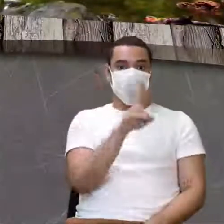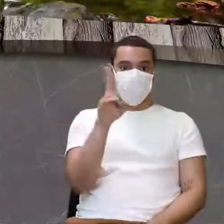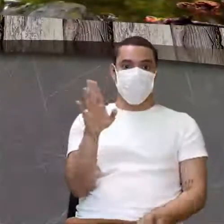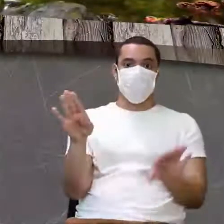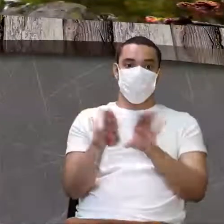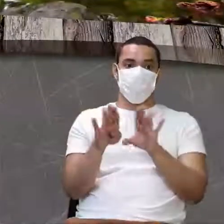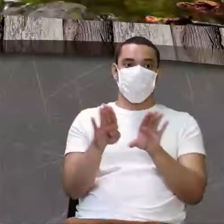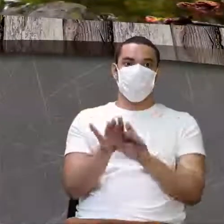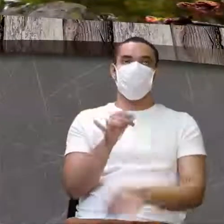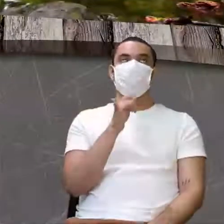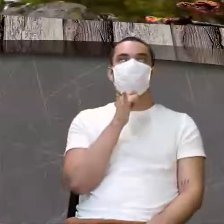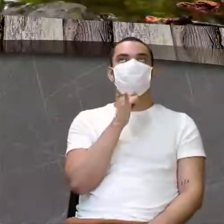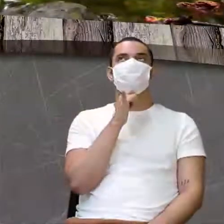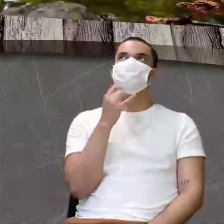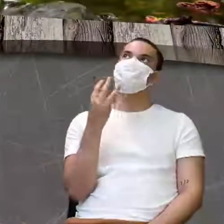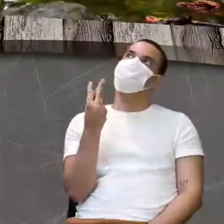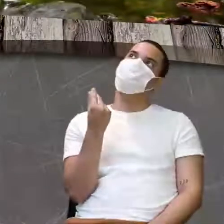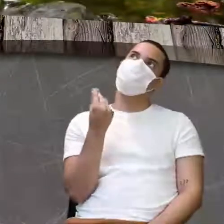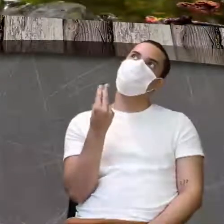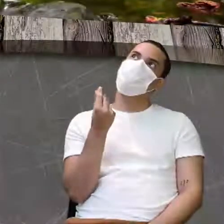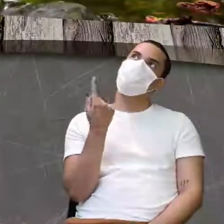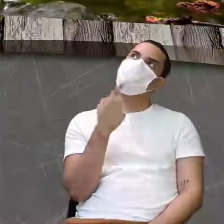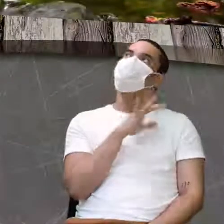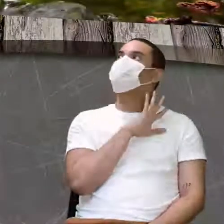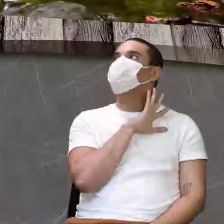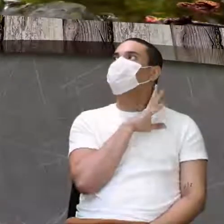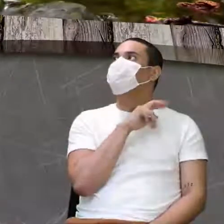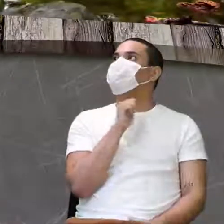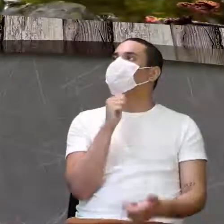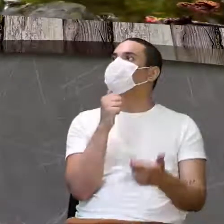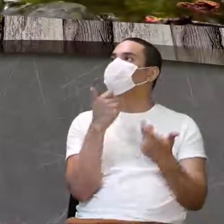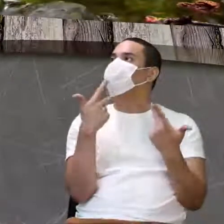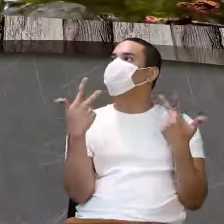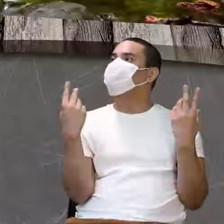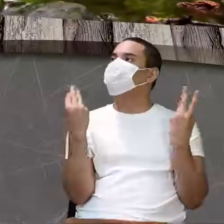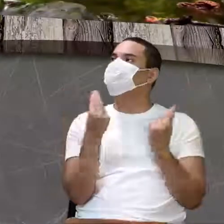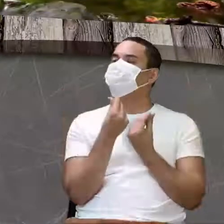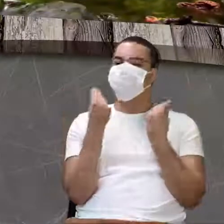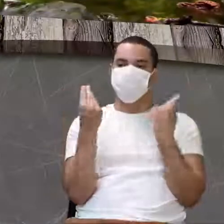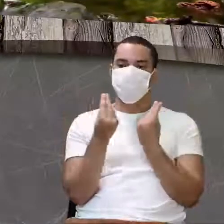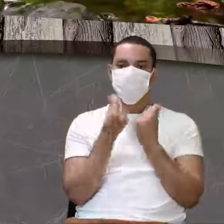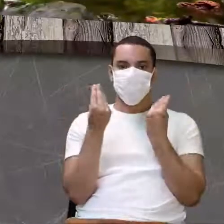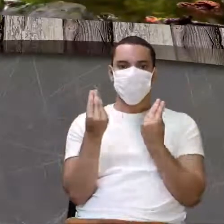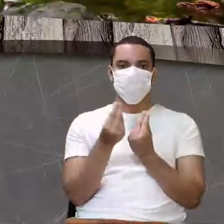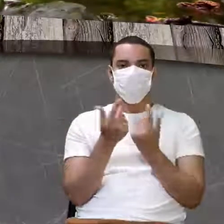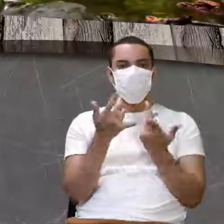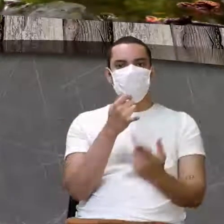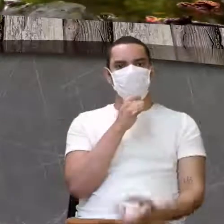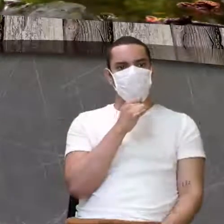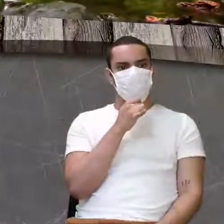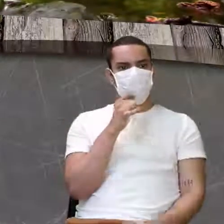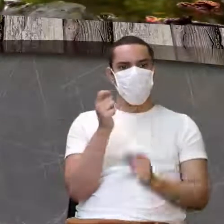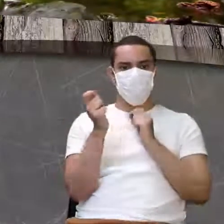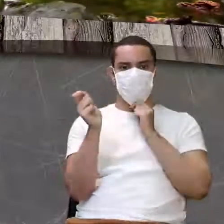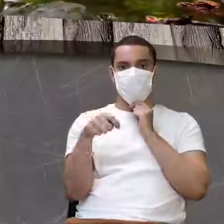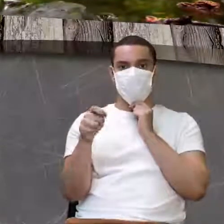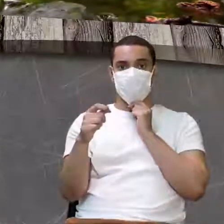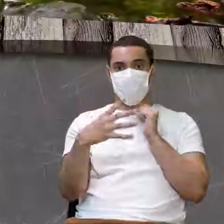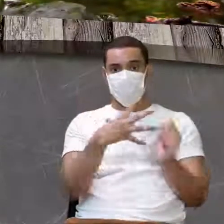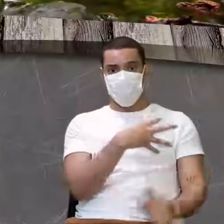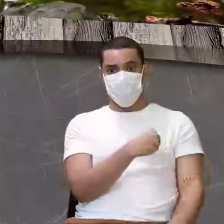por exemplo, um animal que seja um